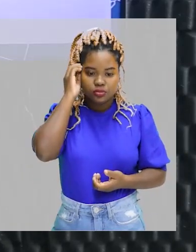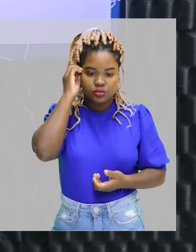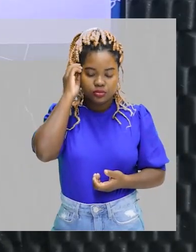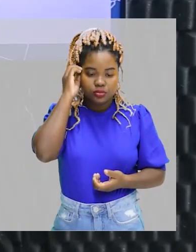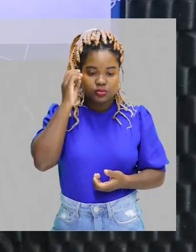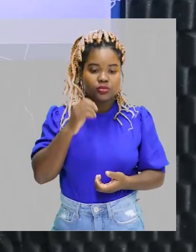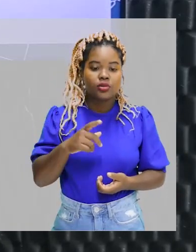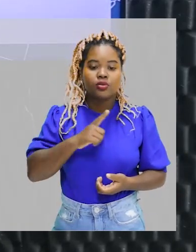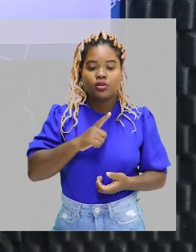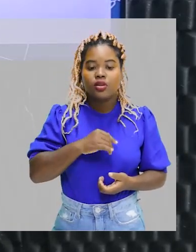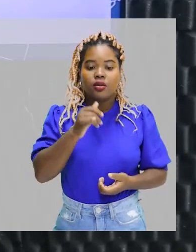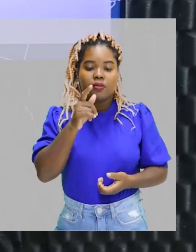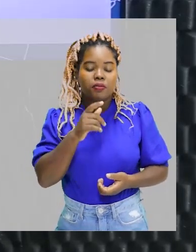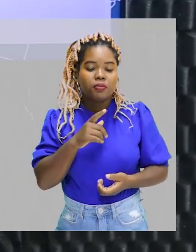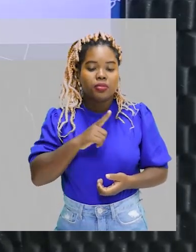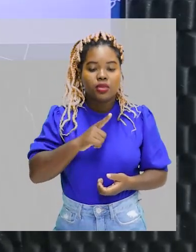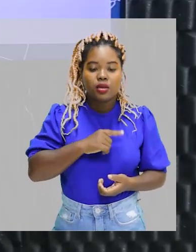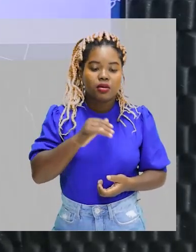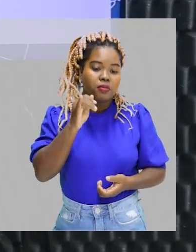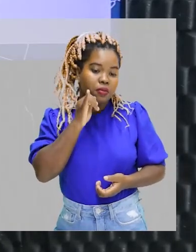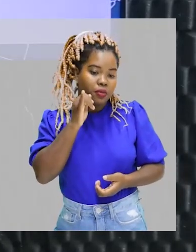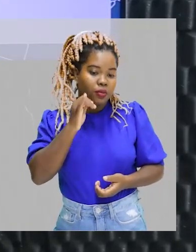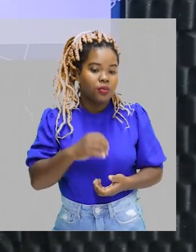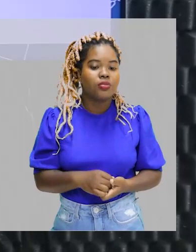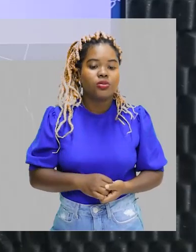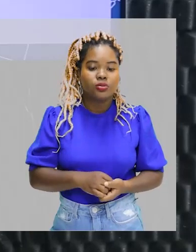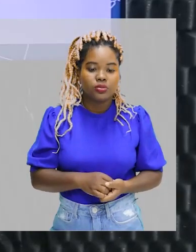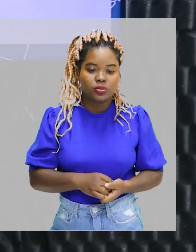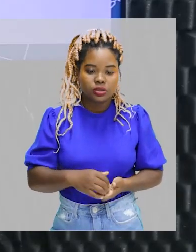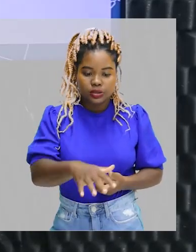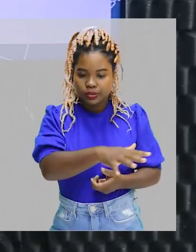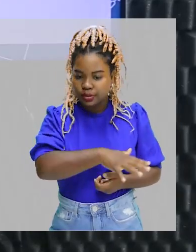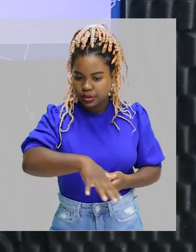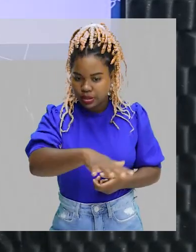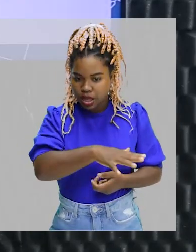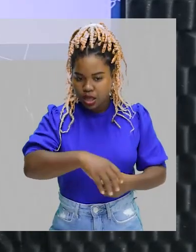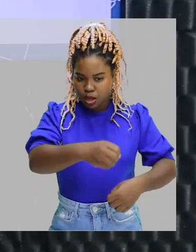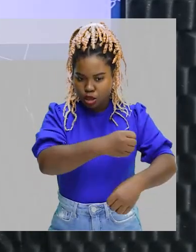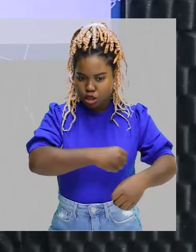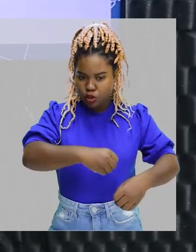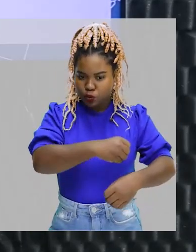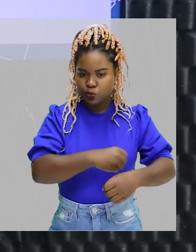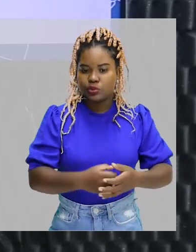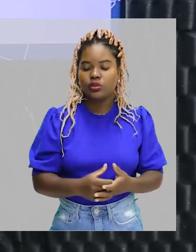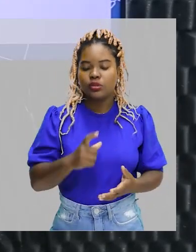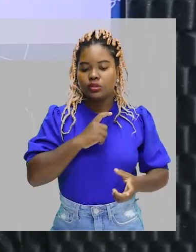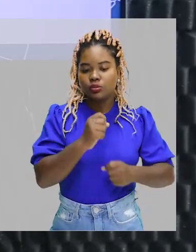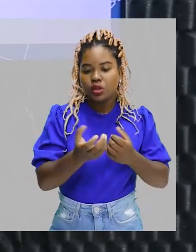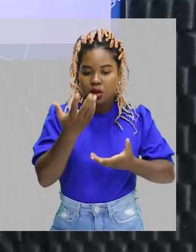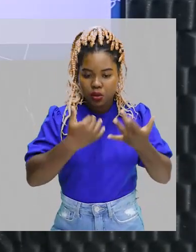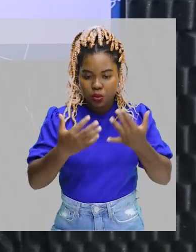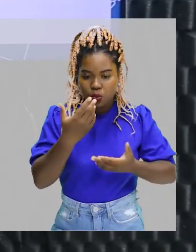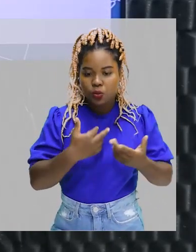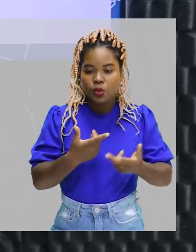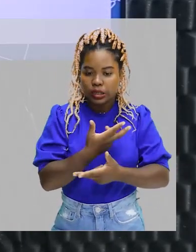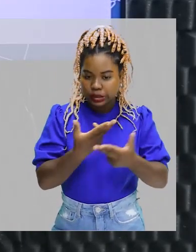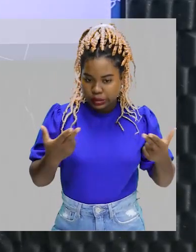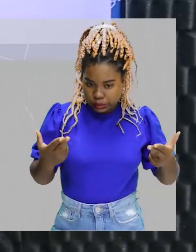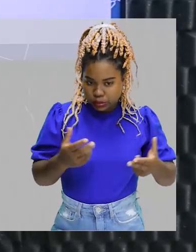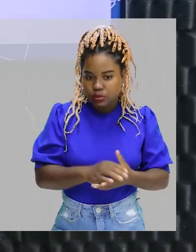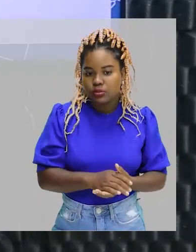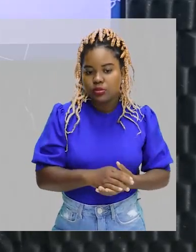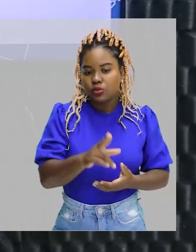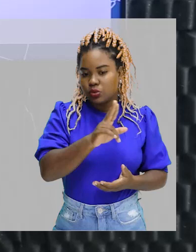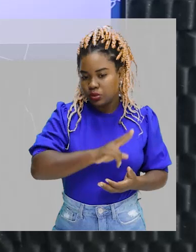Na cozinha, nós fervemos os alimentos para, por exemplo, engrossar a sopa, a calda